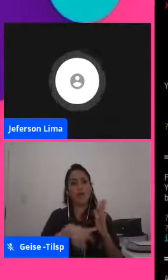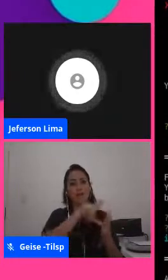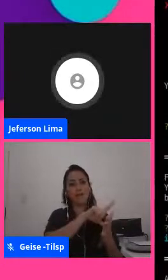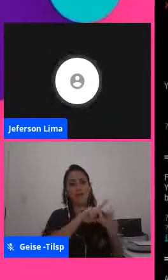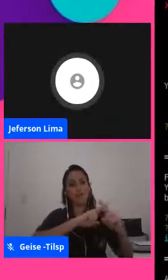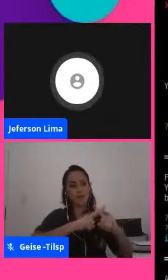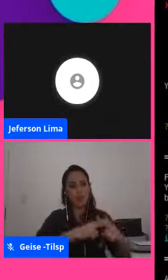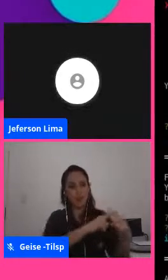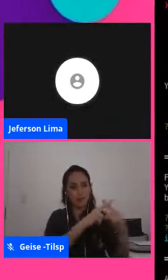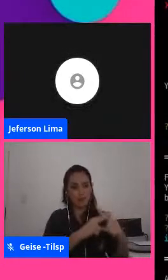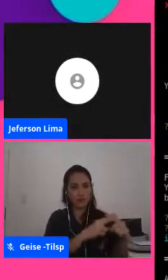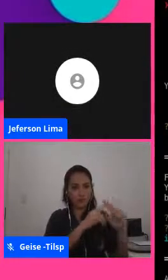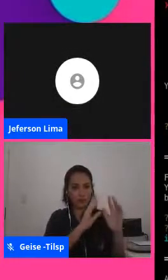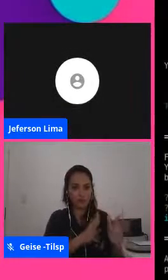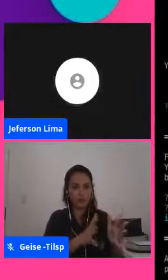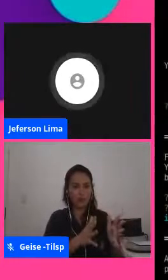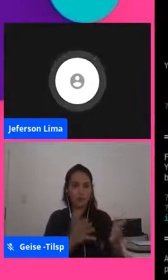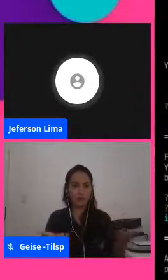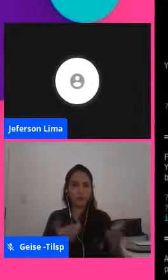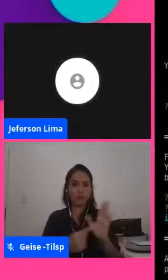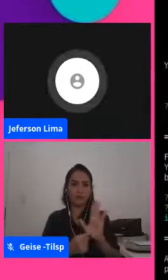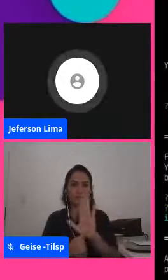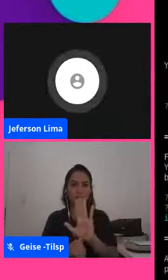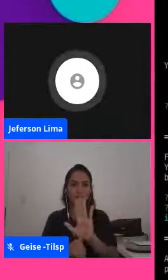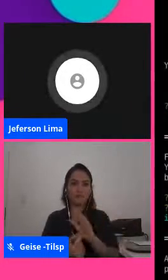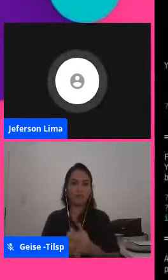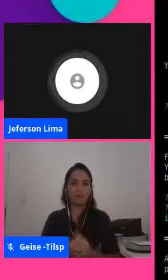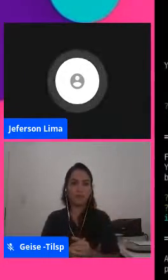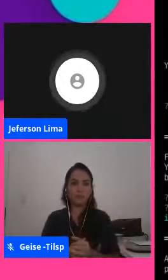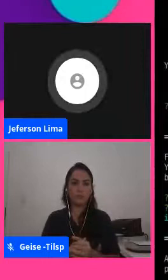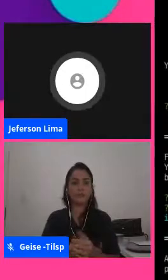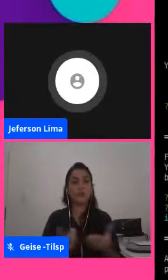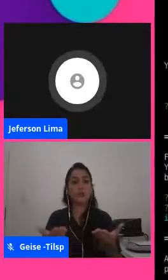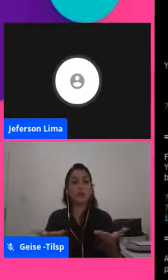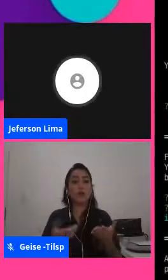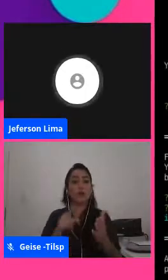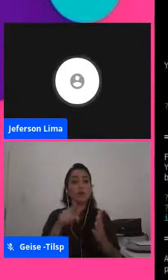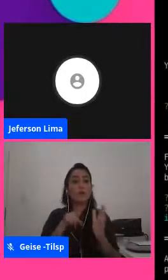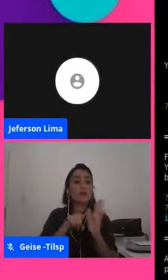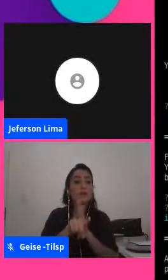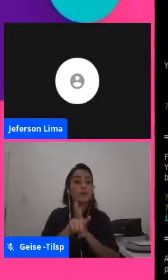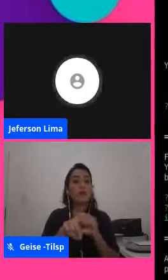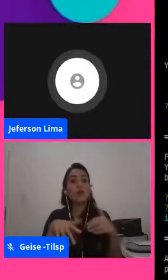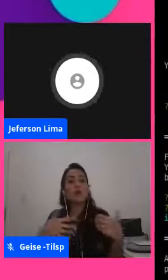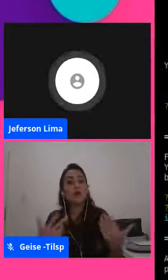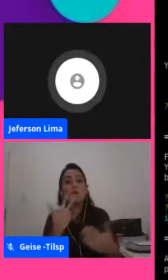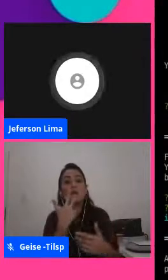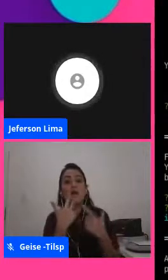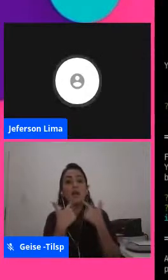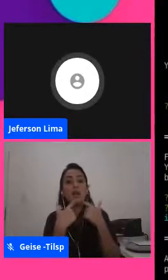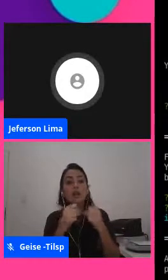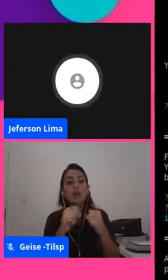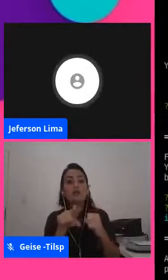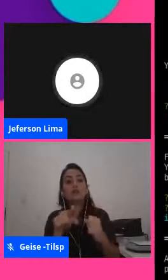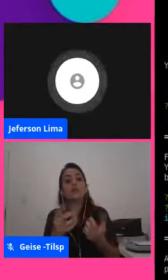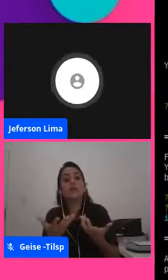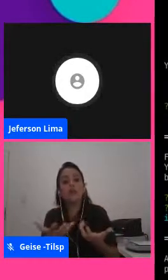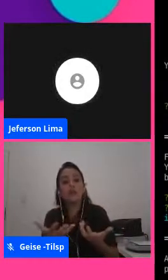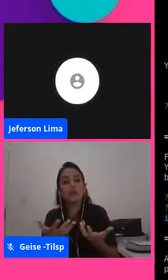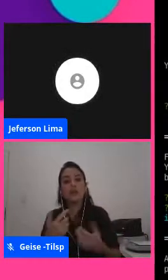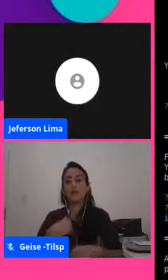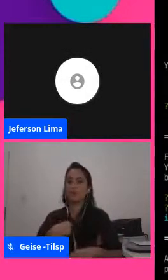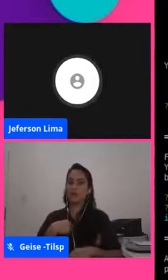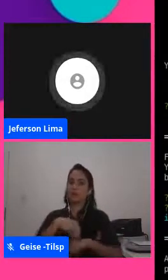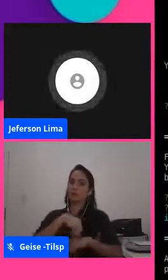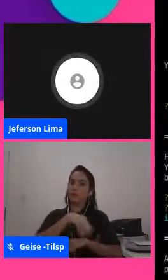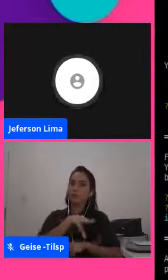faturamento para poder subir os códigos. Prontinho? Então ele vai perguntar qual a linguagem que eu quero. Eu recomendo muito para vocês que vocês sempre usem